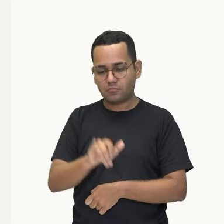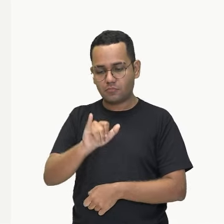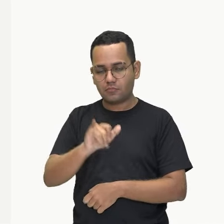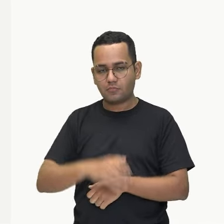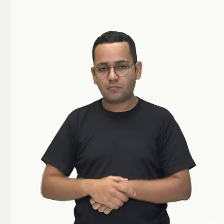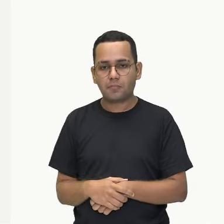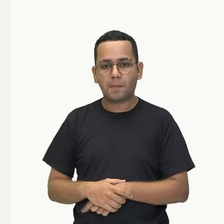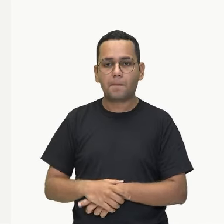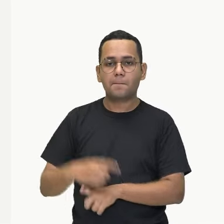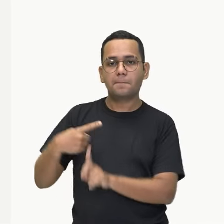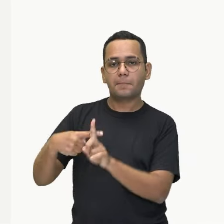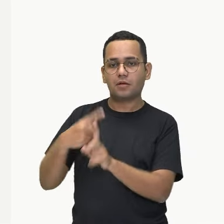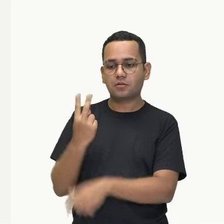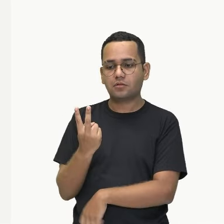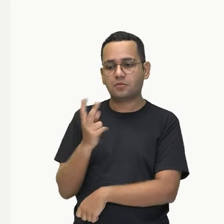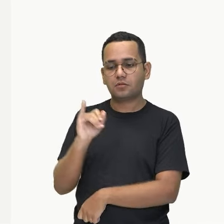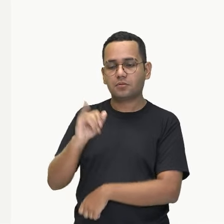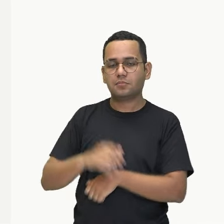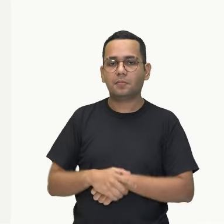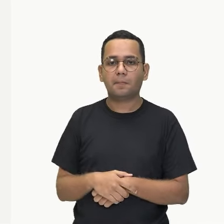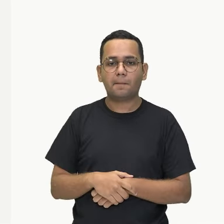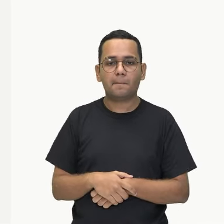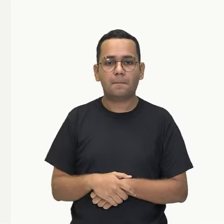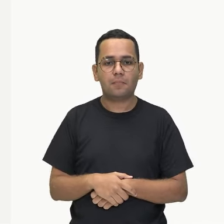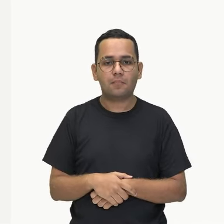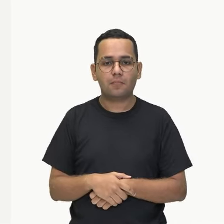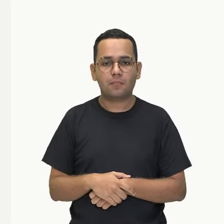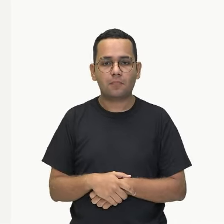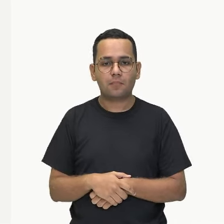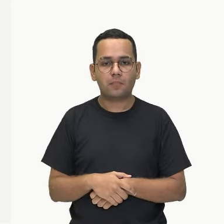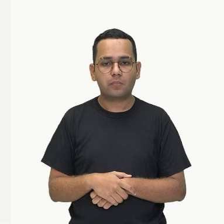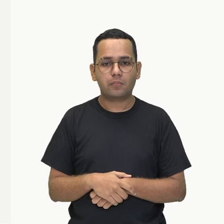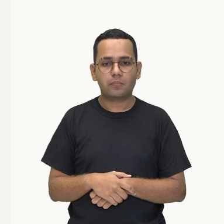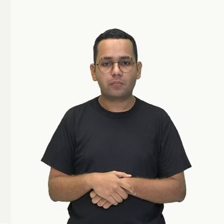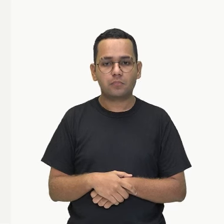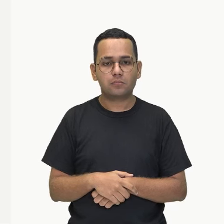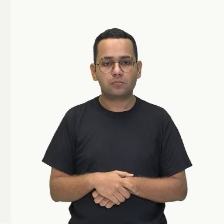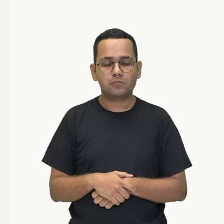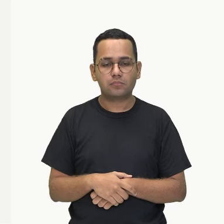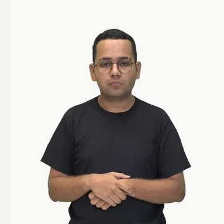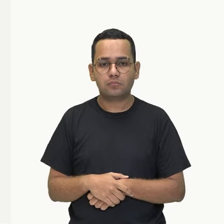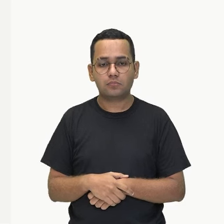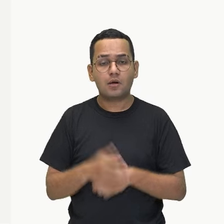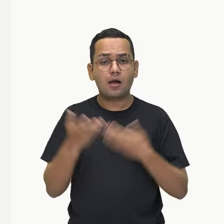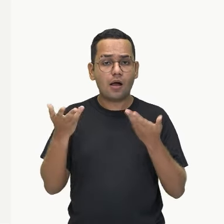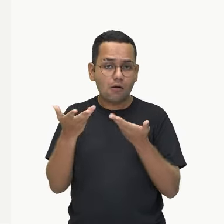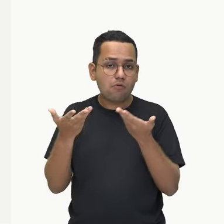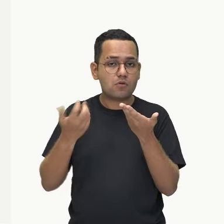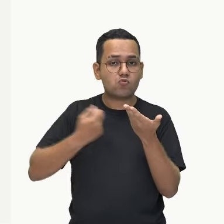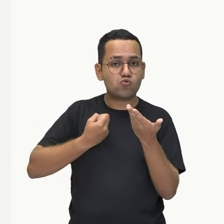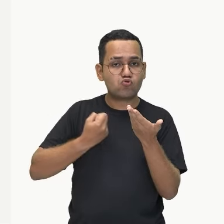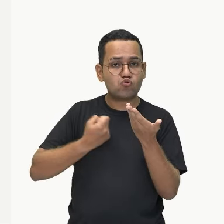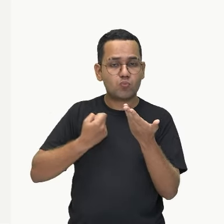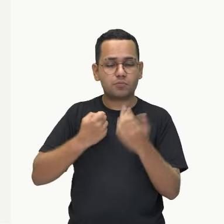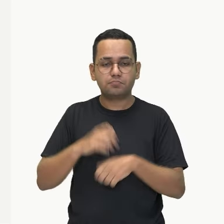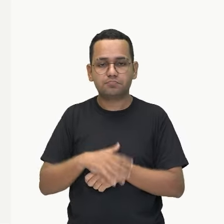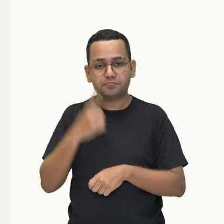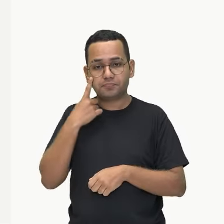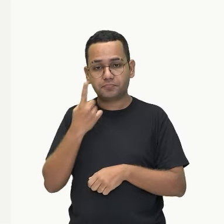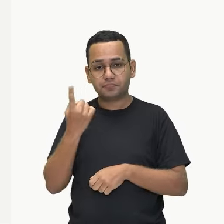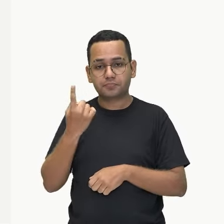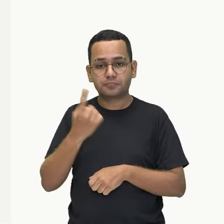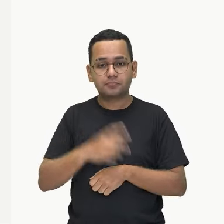mais 5y e mais 2y. E aí, por último, ó, mais